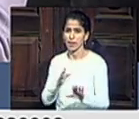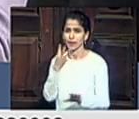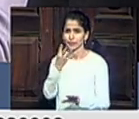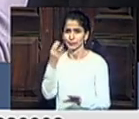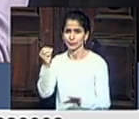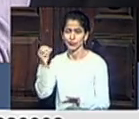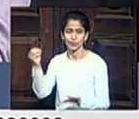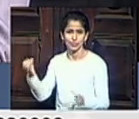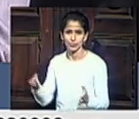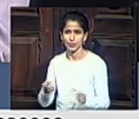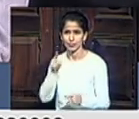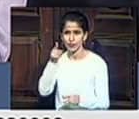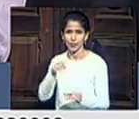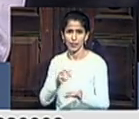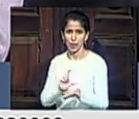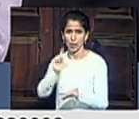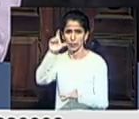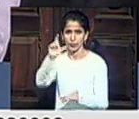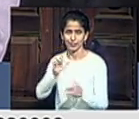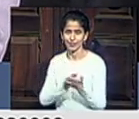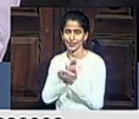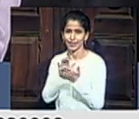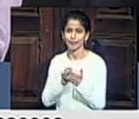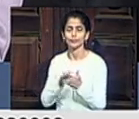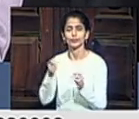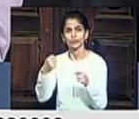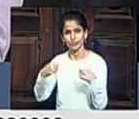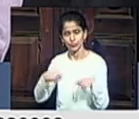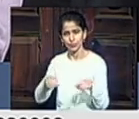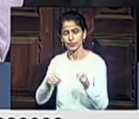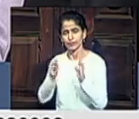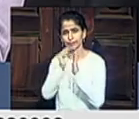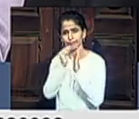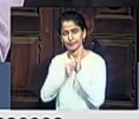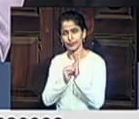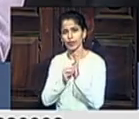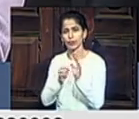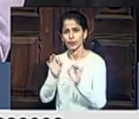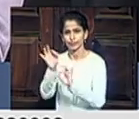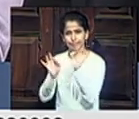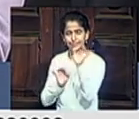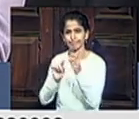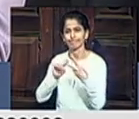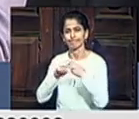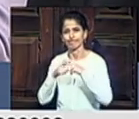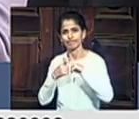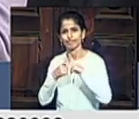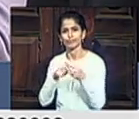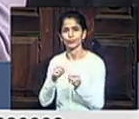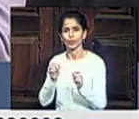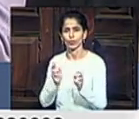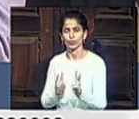aumento mínimo. Então, nós, inclusive, fizemos emendas a esse projeto, tentando corrigir, tentando